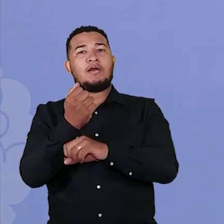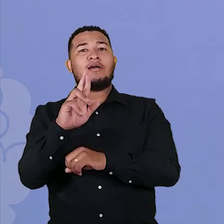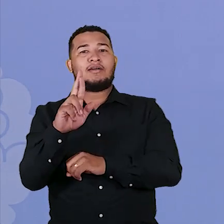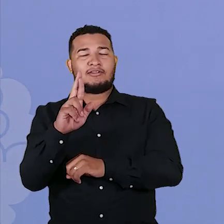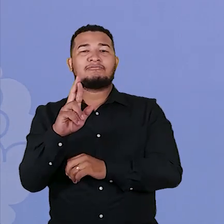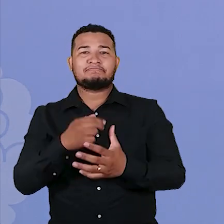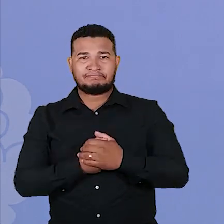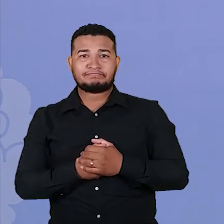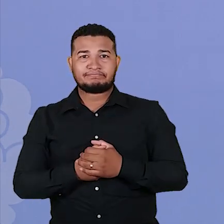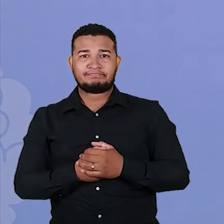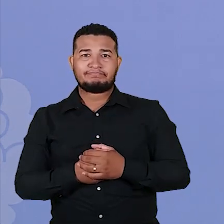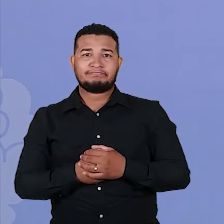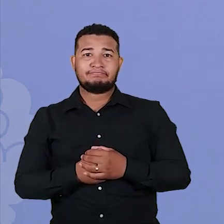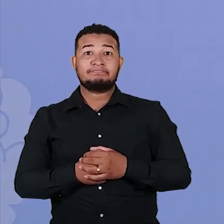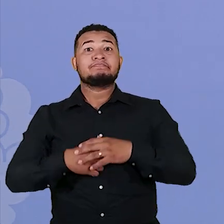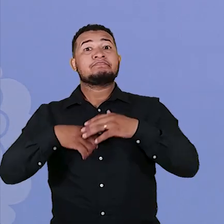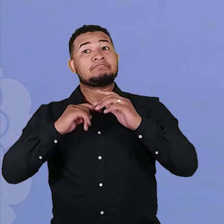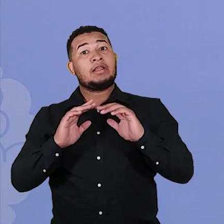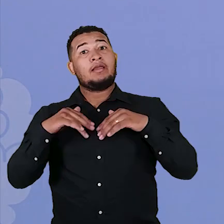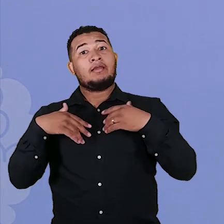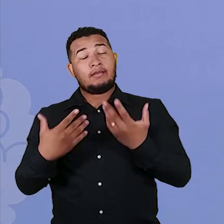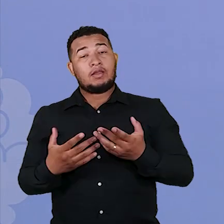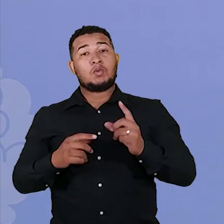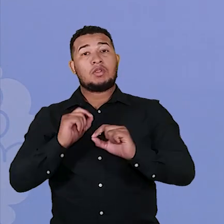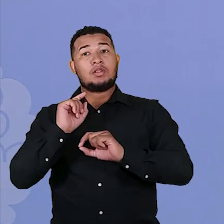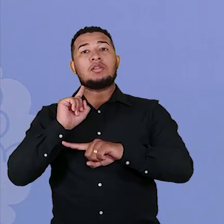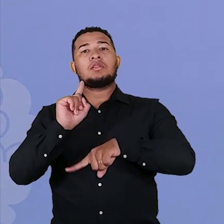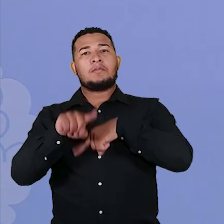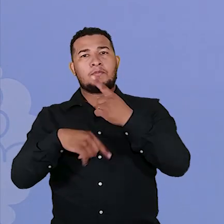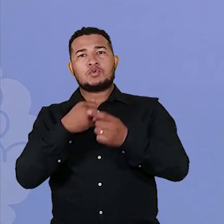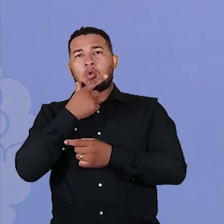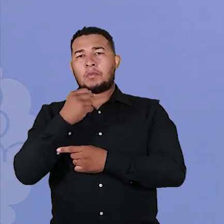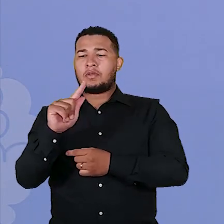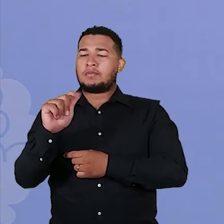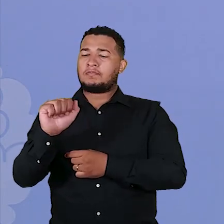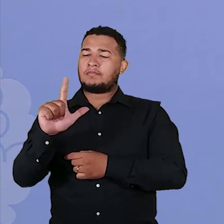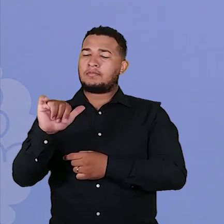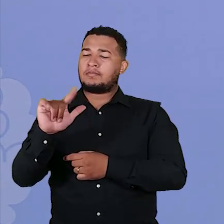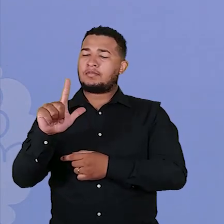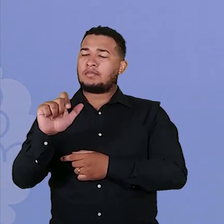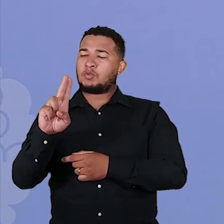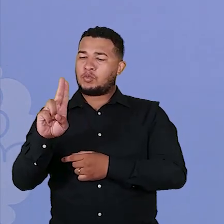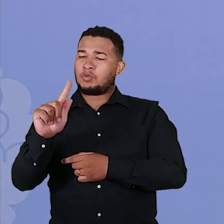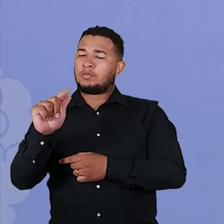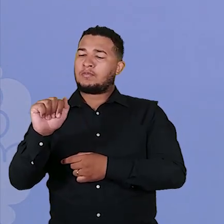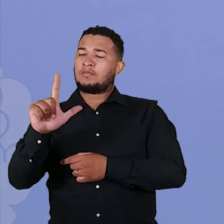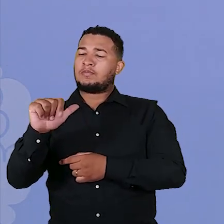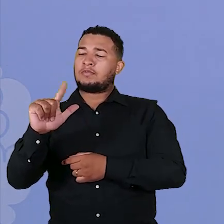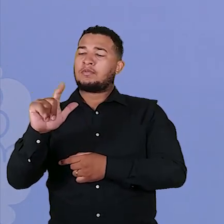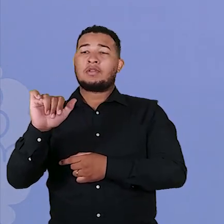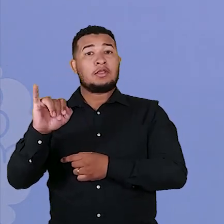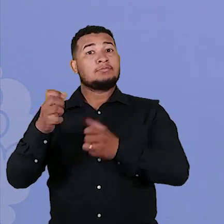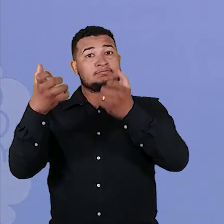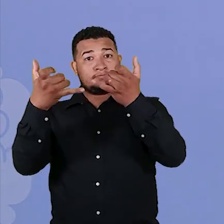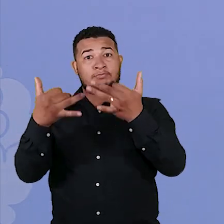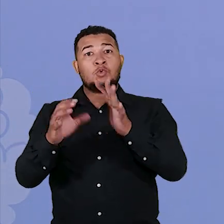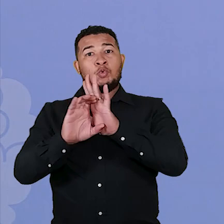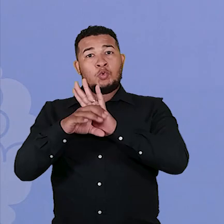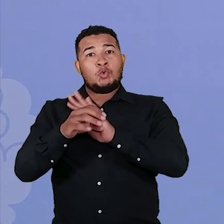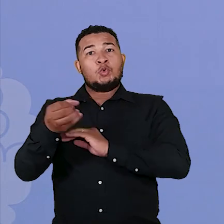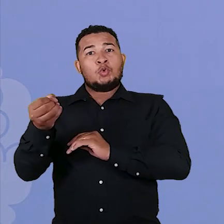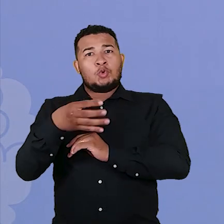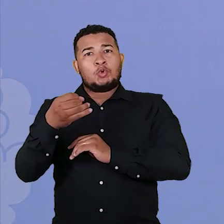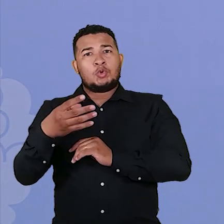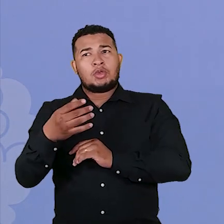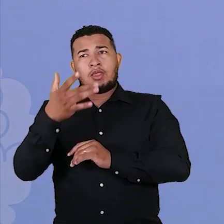atrito com a tá aí depois né que galileu meu essa nova definição